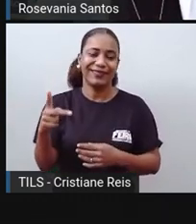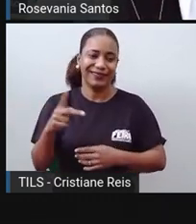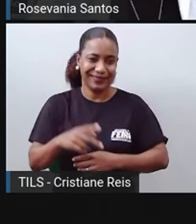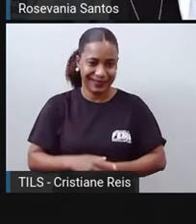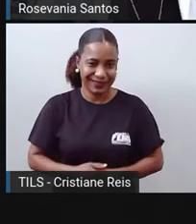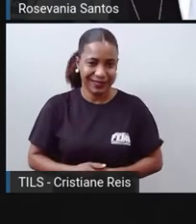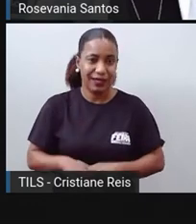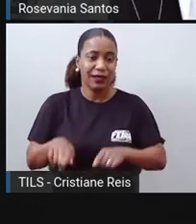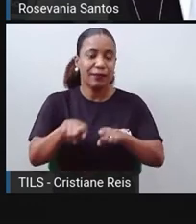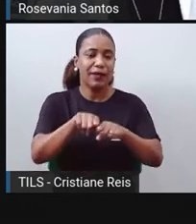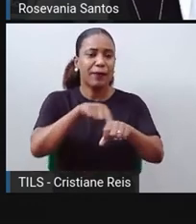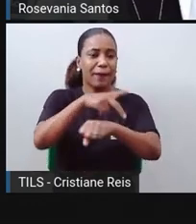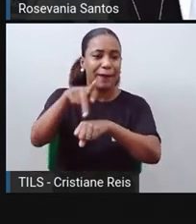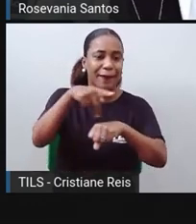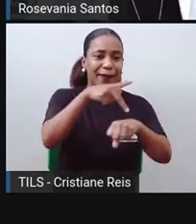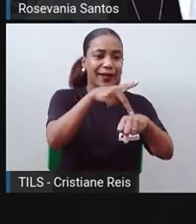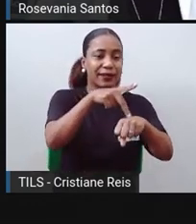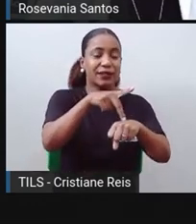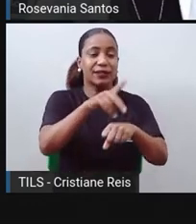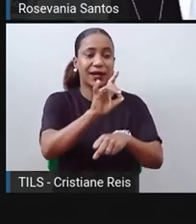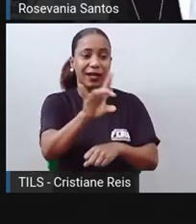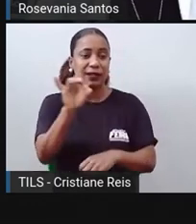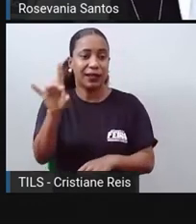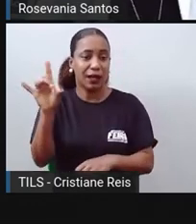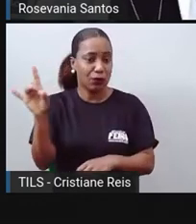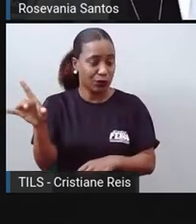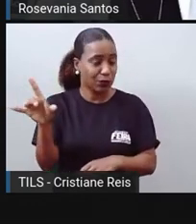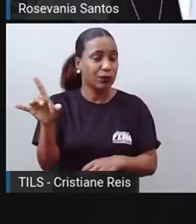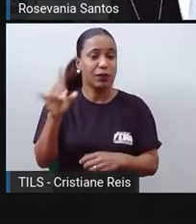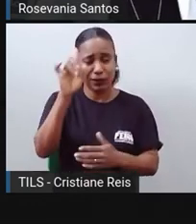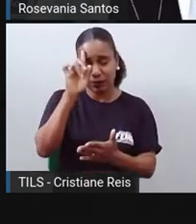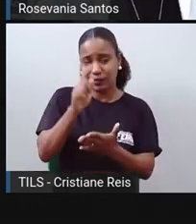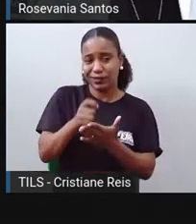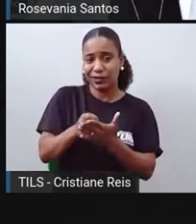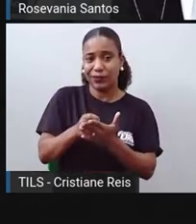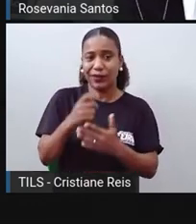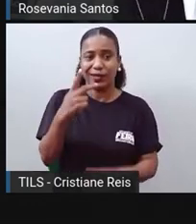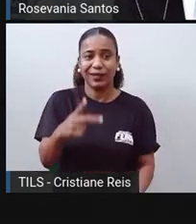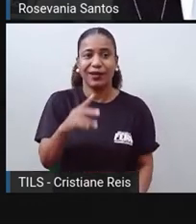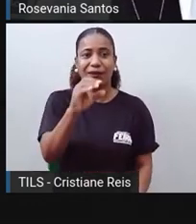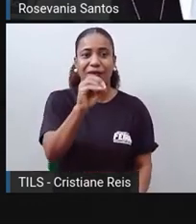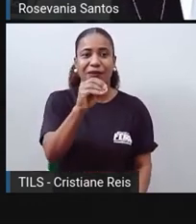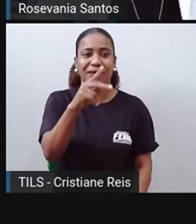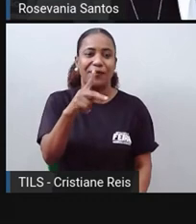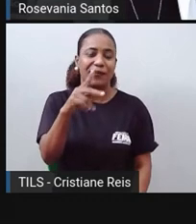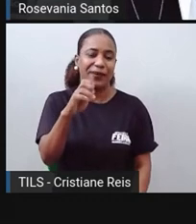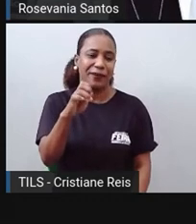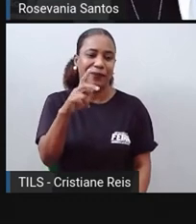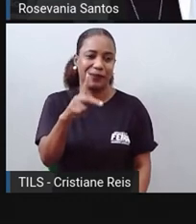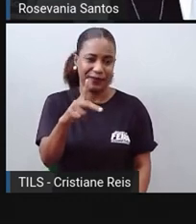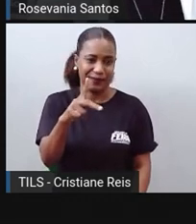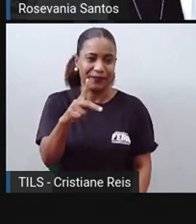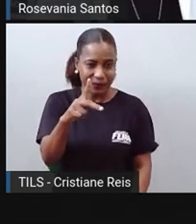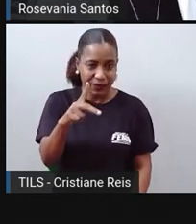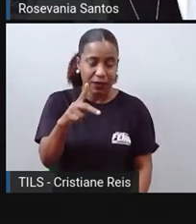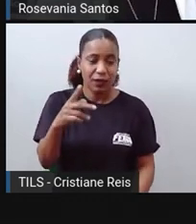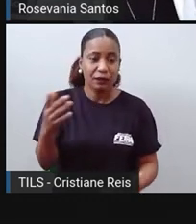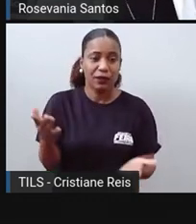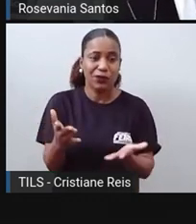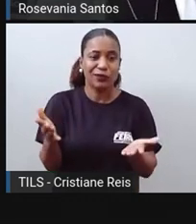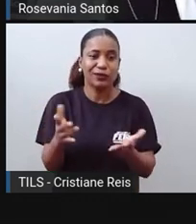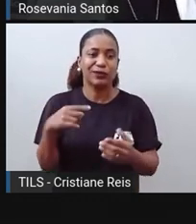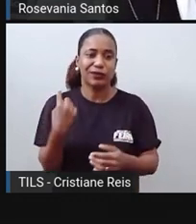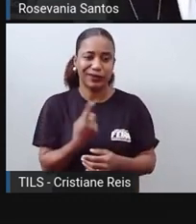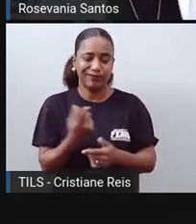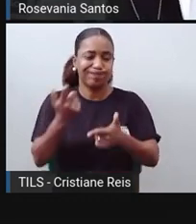nação do mundo. Então, gente, é bastante complicado aqui isso no mundo de hoje, que a gente tem uma matriz energética tão dependente desses